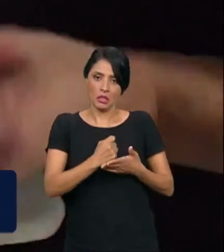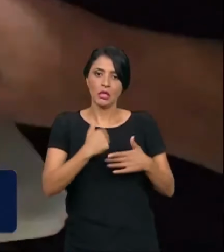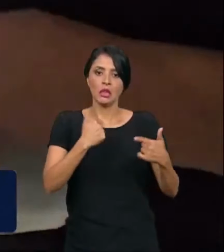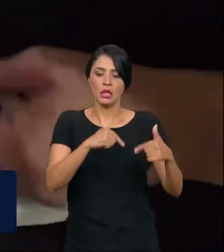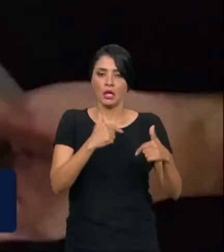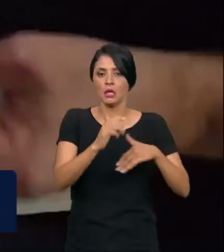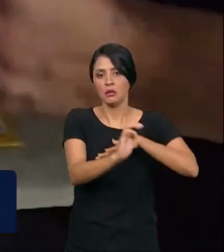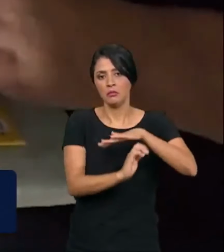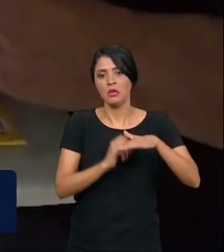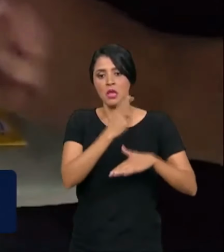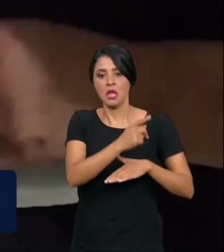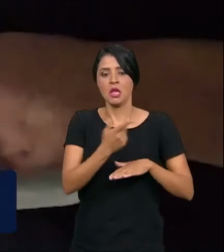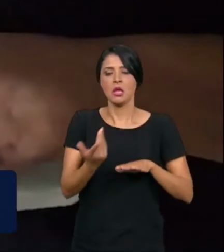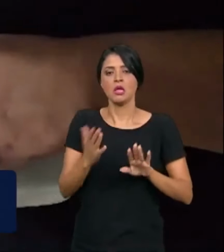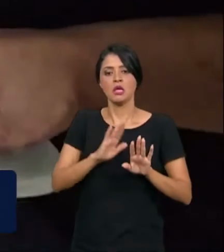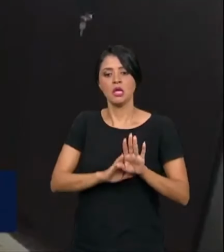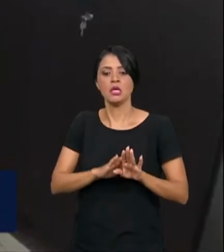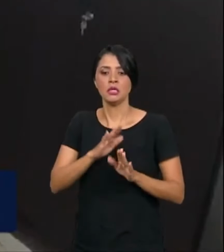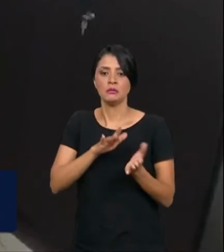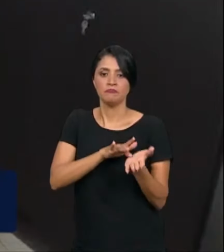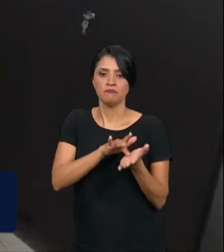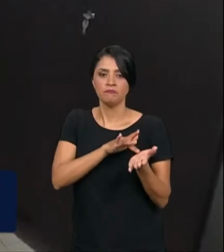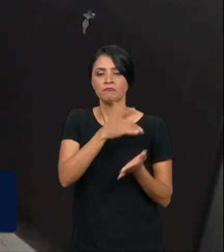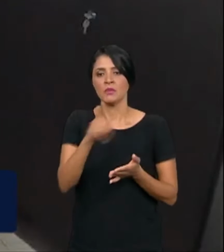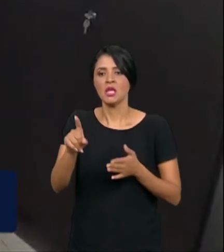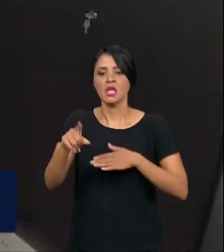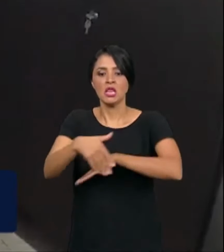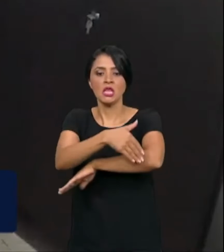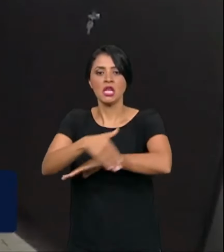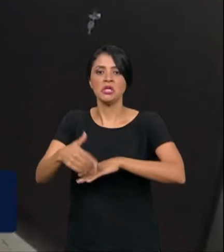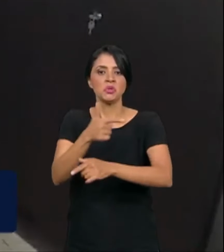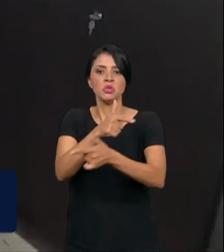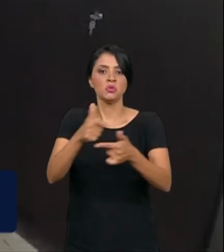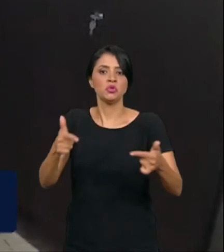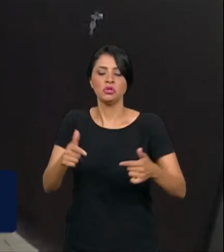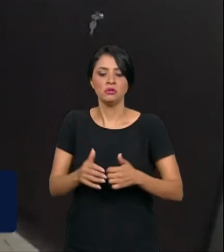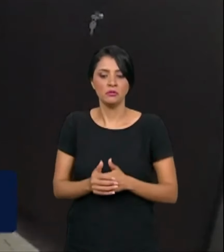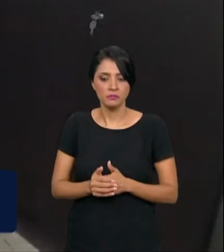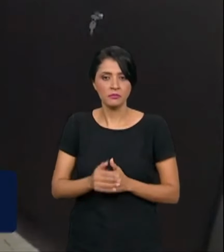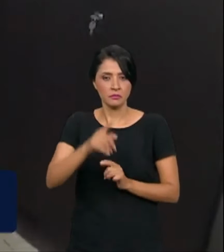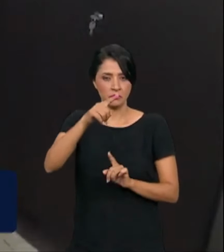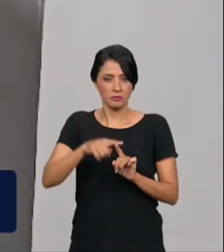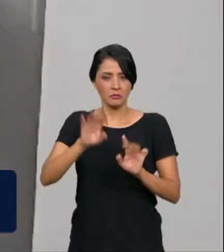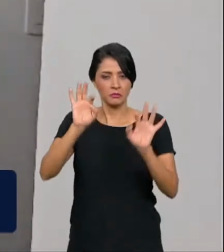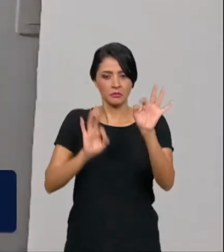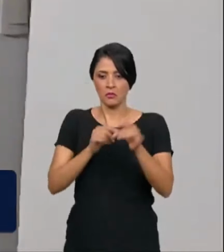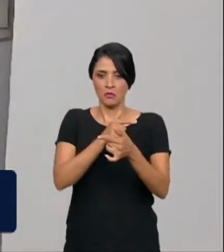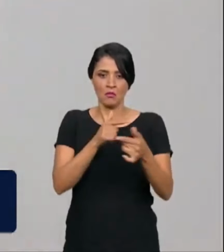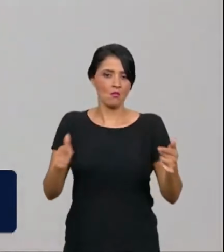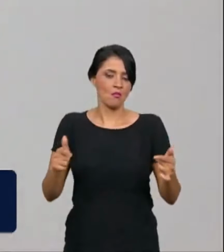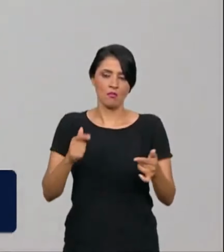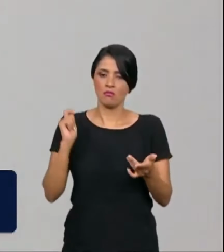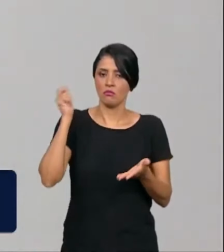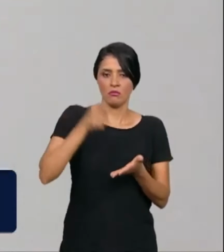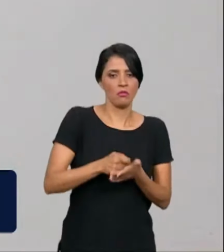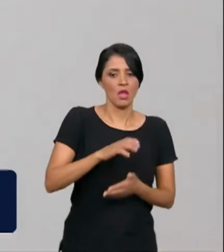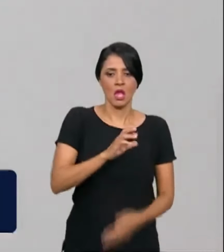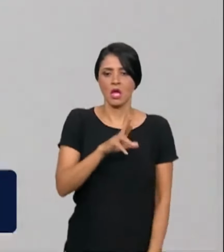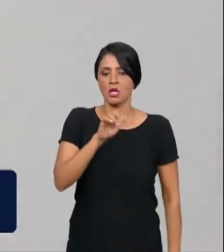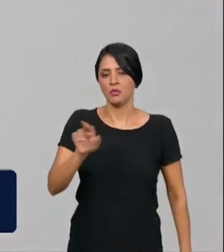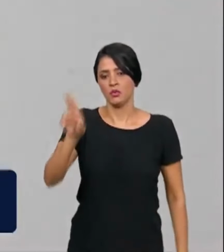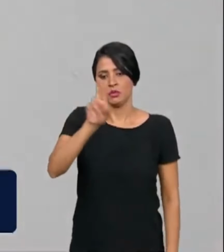com empresas de fachada, com sedes em endereços inexistentes. Esse tipo de plano não tem carência para